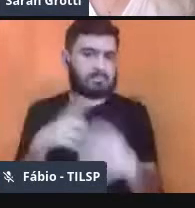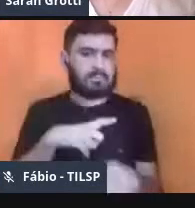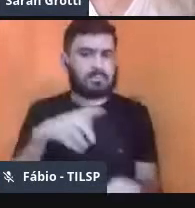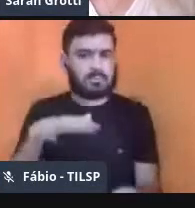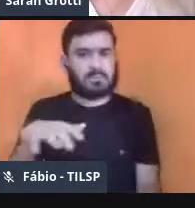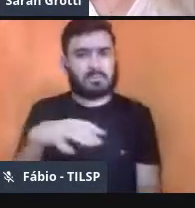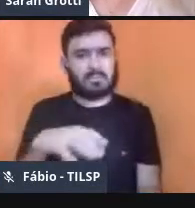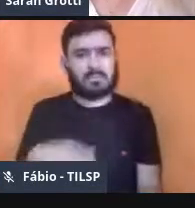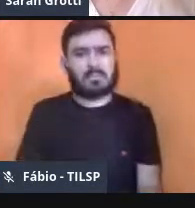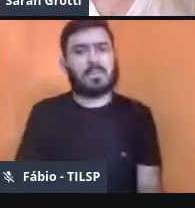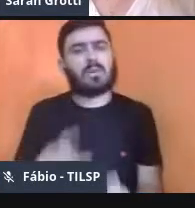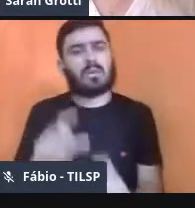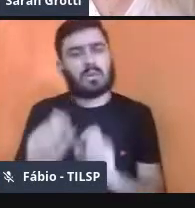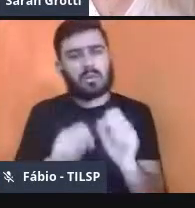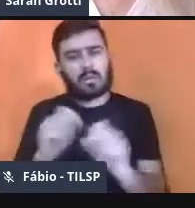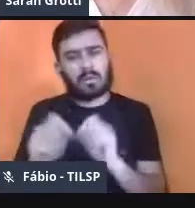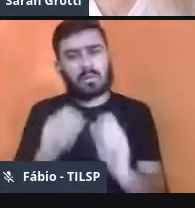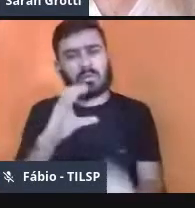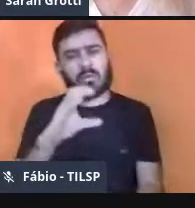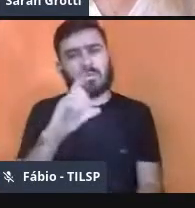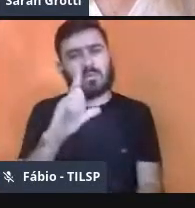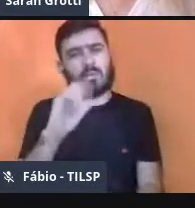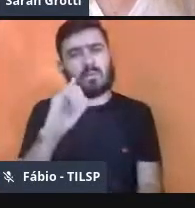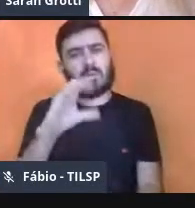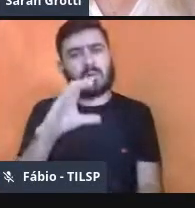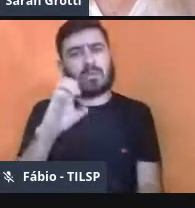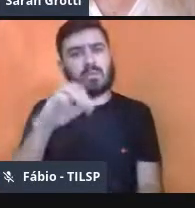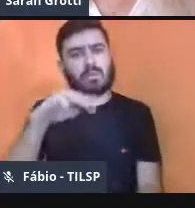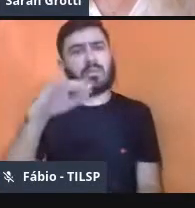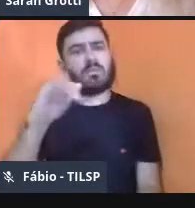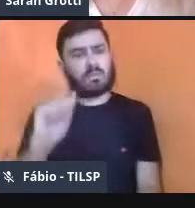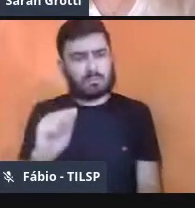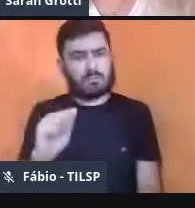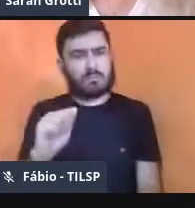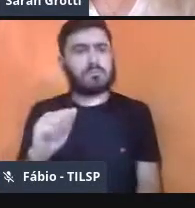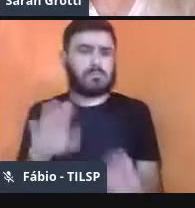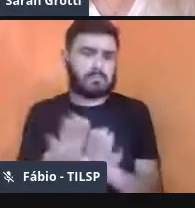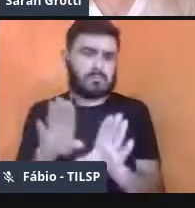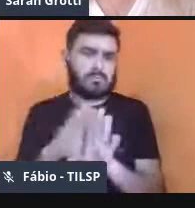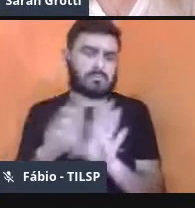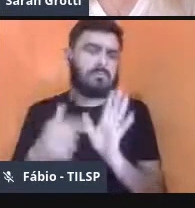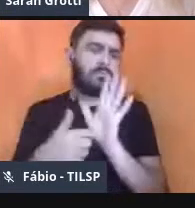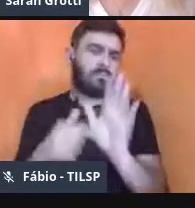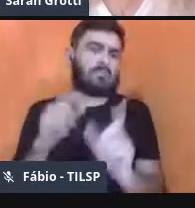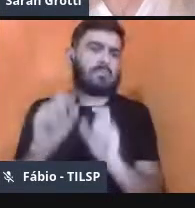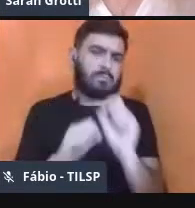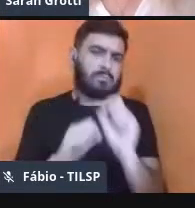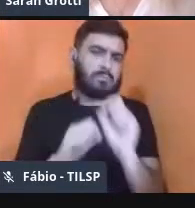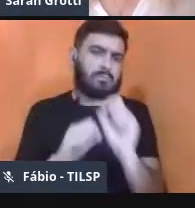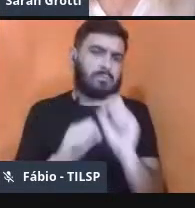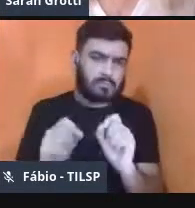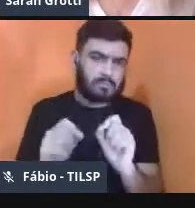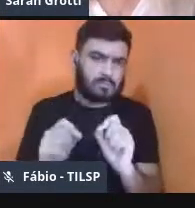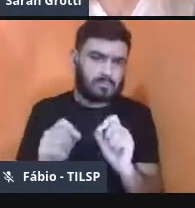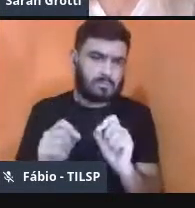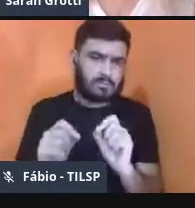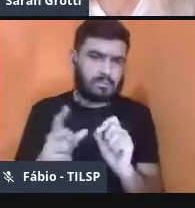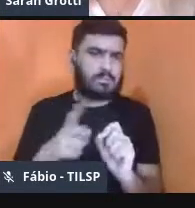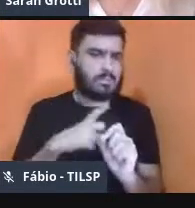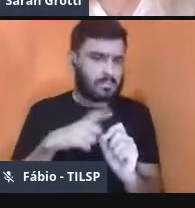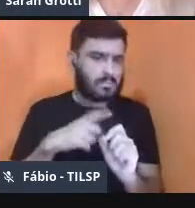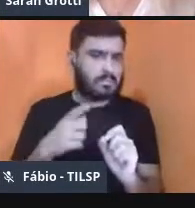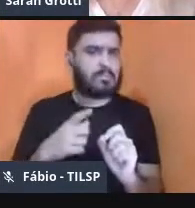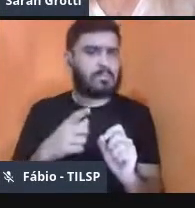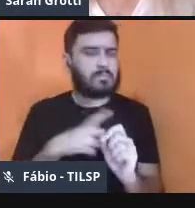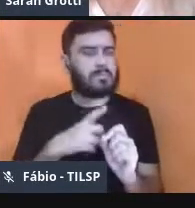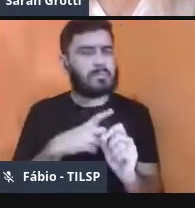81%, glicemia, proteínas totais e albumina, mostrando um pouquinho, né, dos benefícios que eu